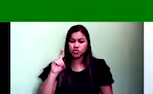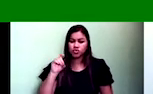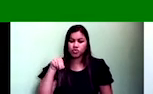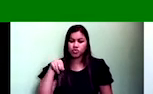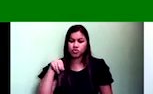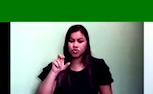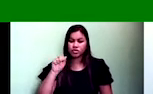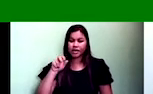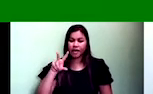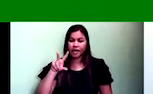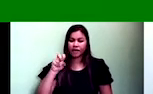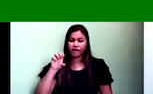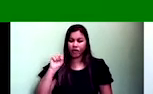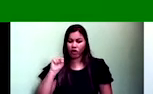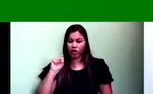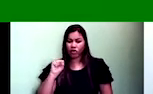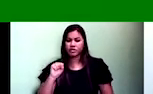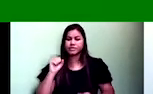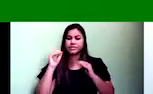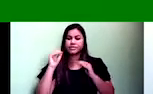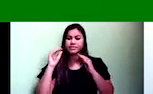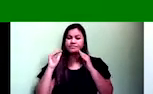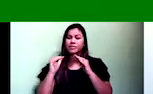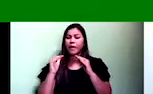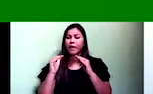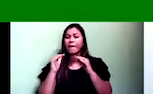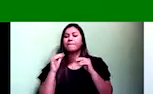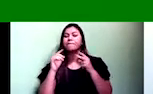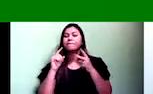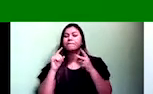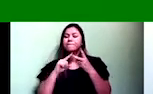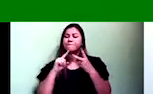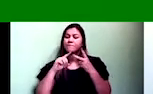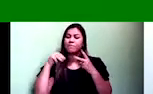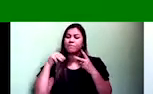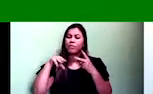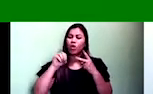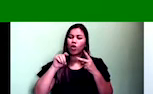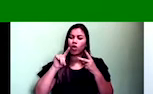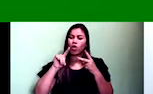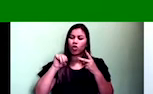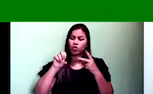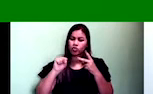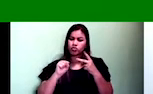pele, a pediculose é o piolho e a